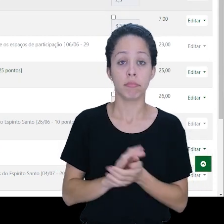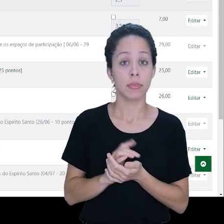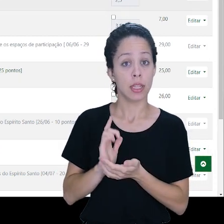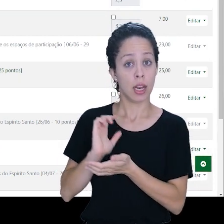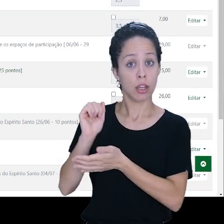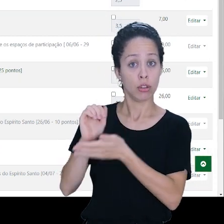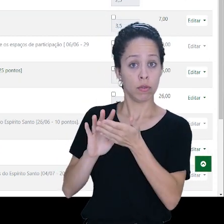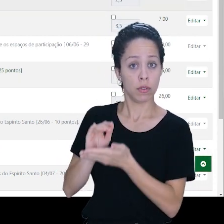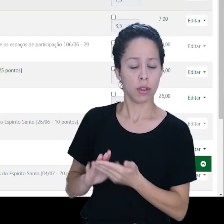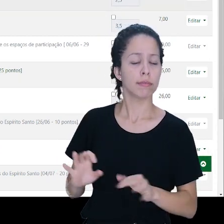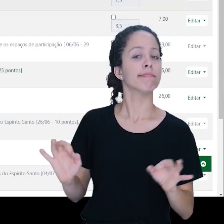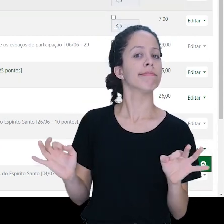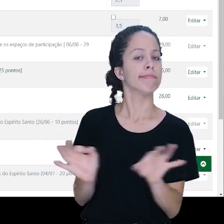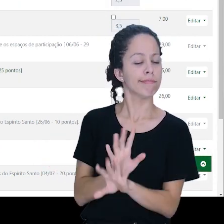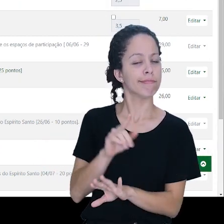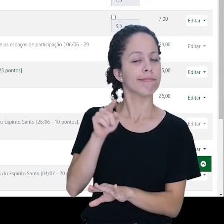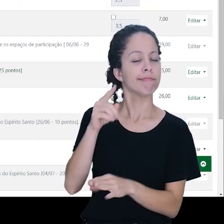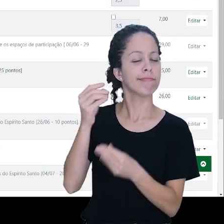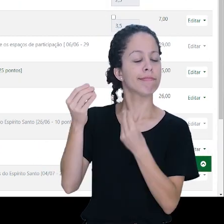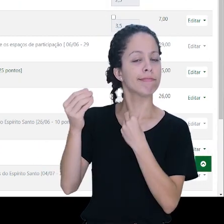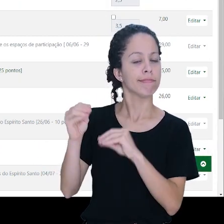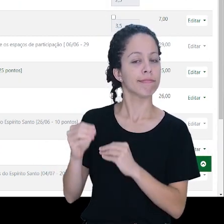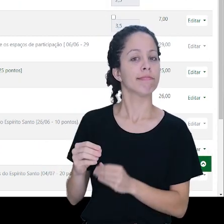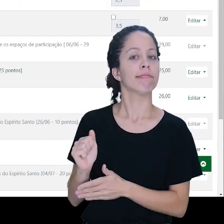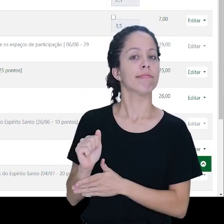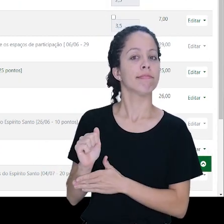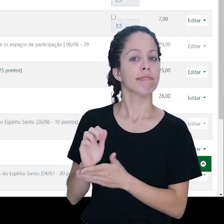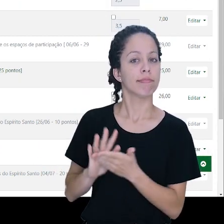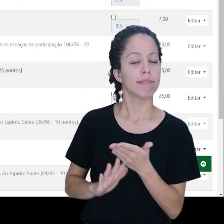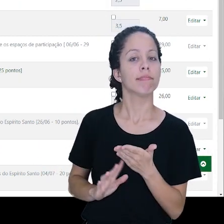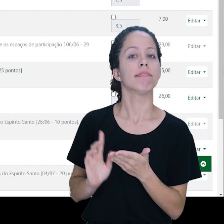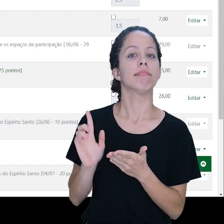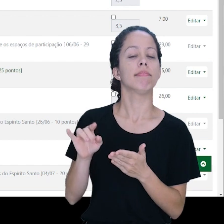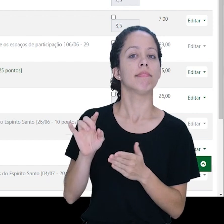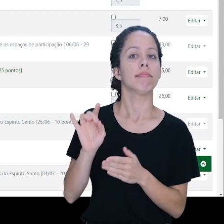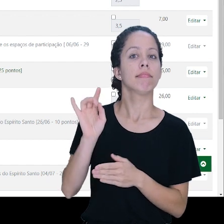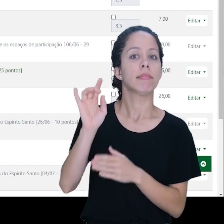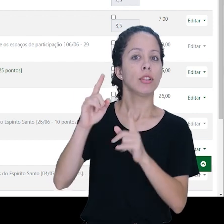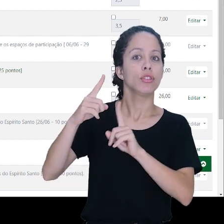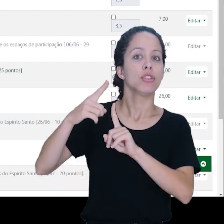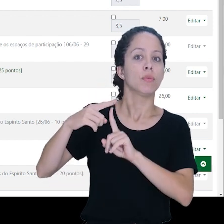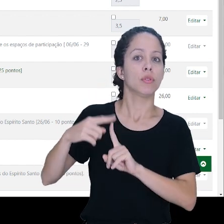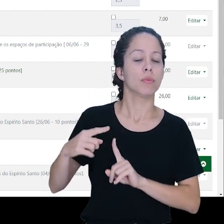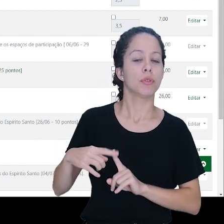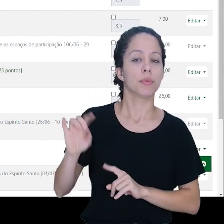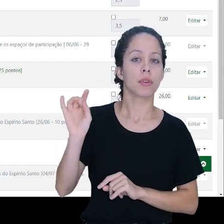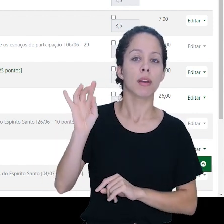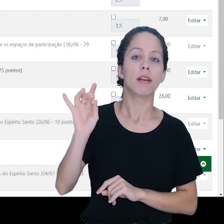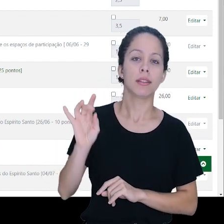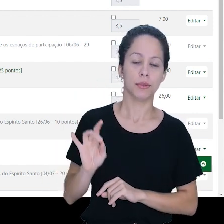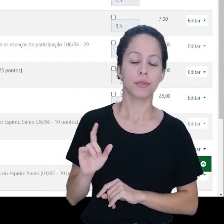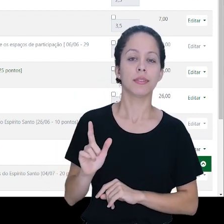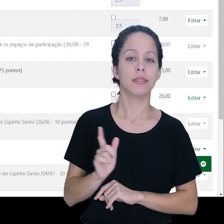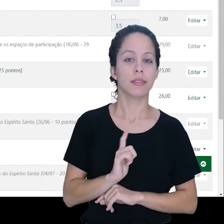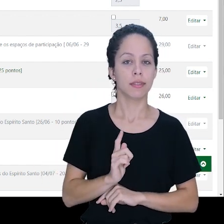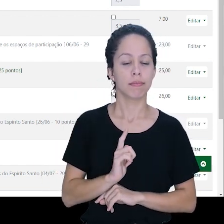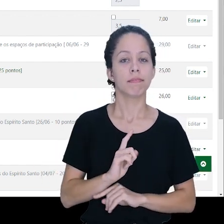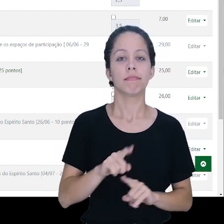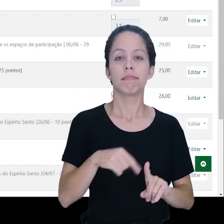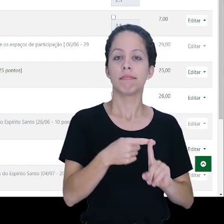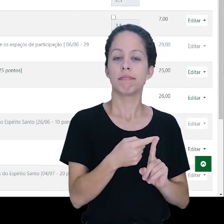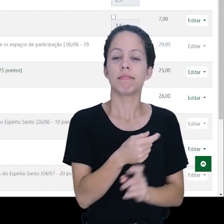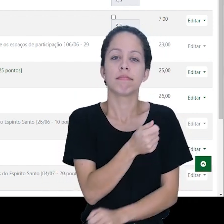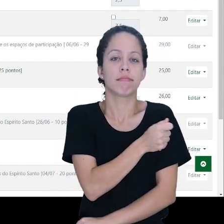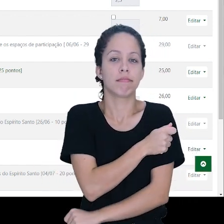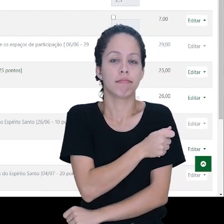e não tem problema você vai criar as atividades separadamente das categorias Ou seja você vai criar sua sala